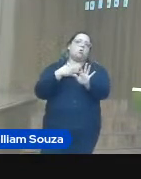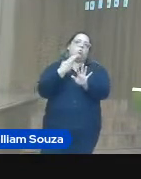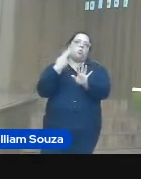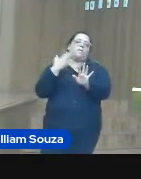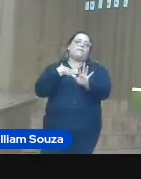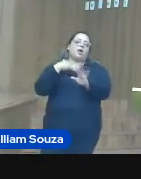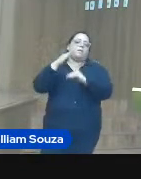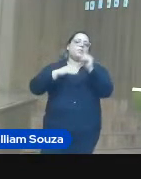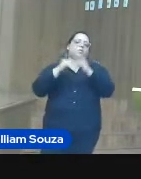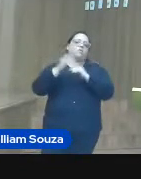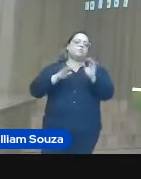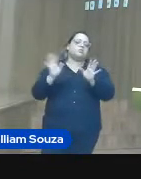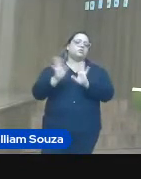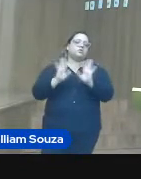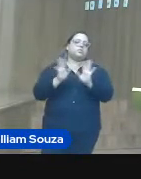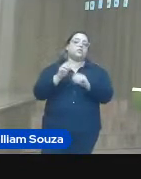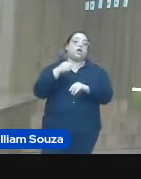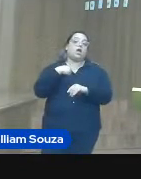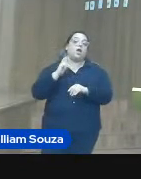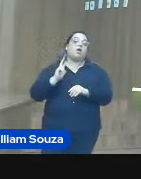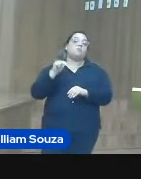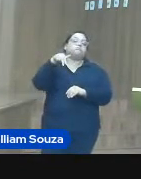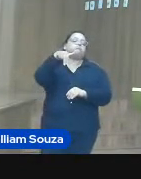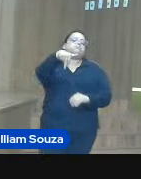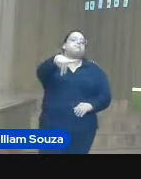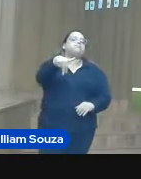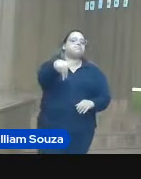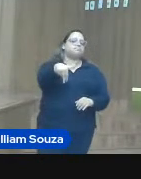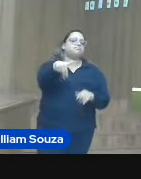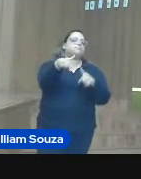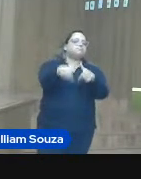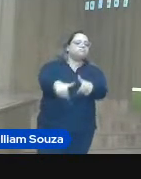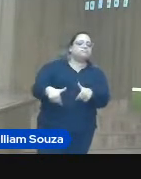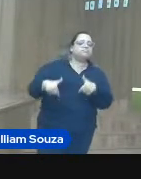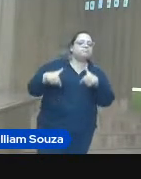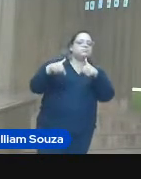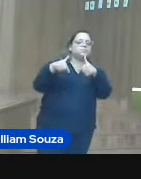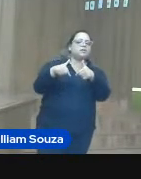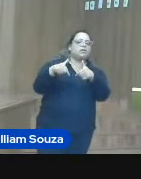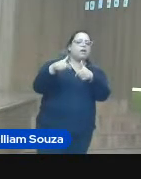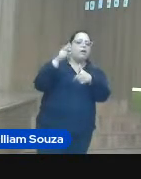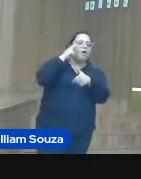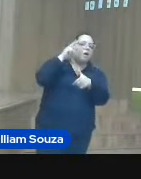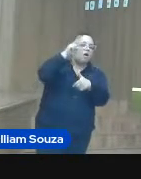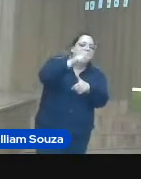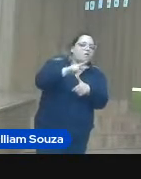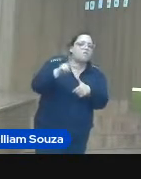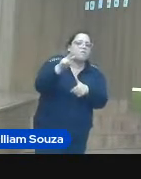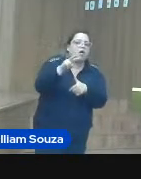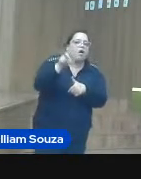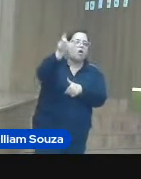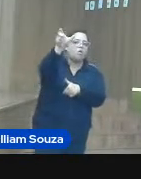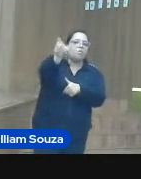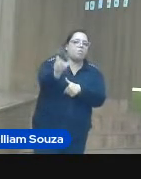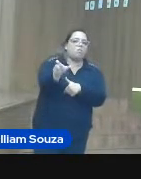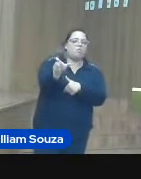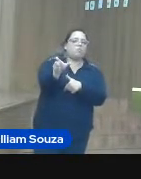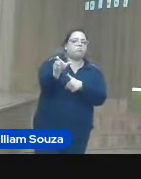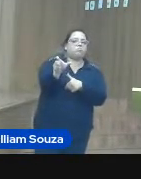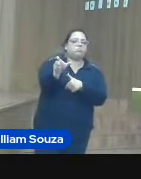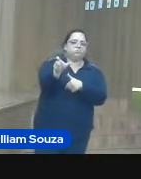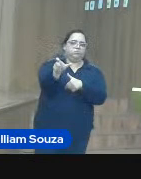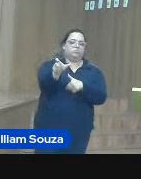questão é, eu irei me engajar para o outro, com o outro, sabe?